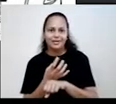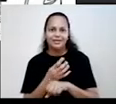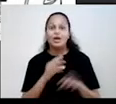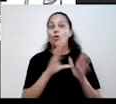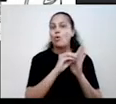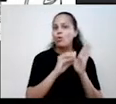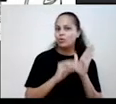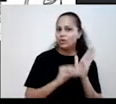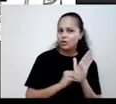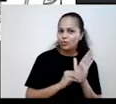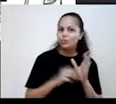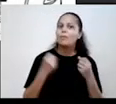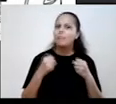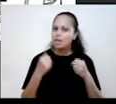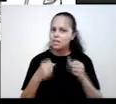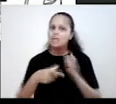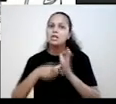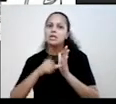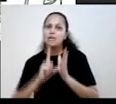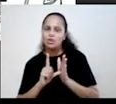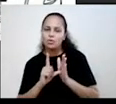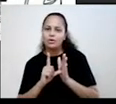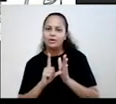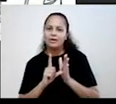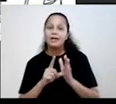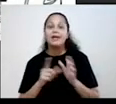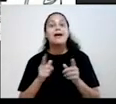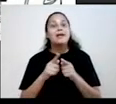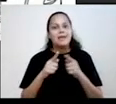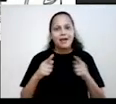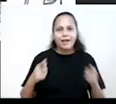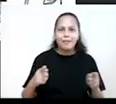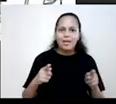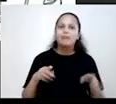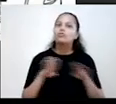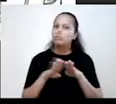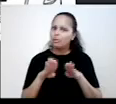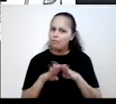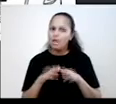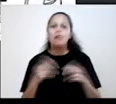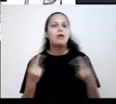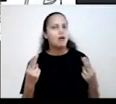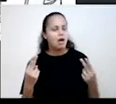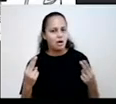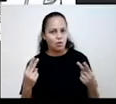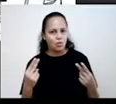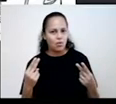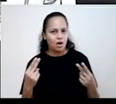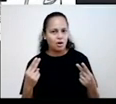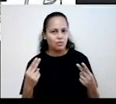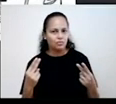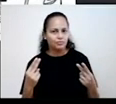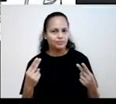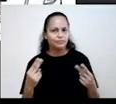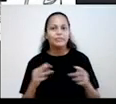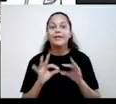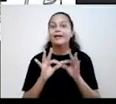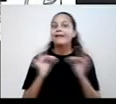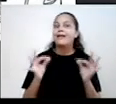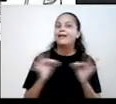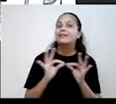anterior para você dar sequência. E a gramática é a mesma coisa. Então, principalmente a matéria que vocês começaram a ver esse ano, que é análise